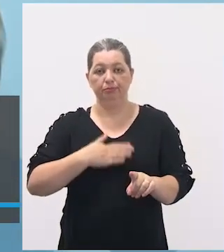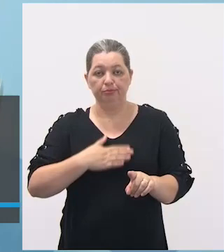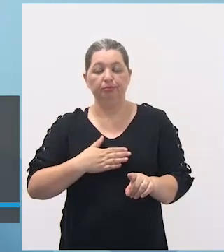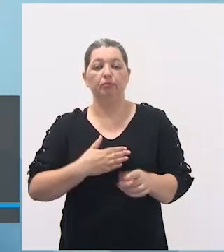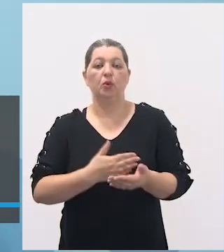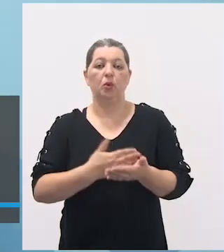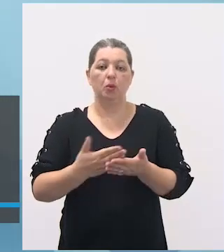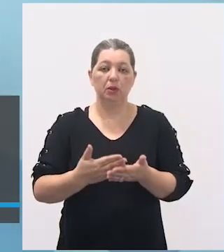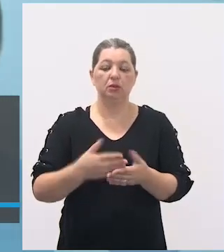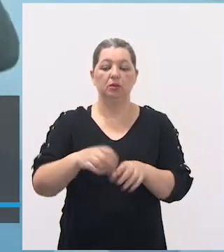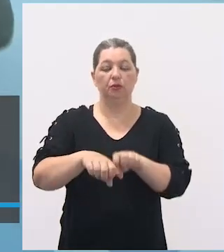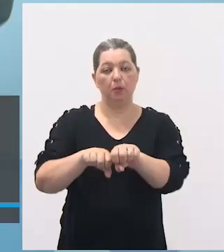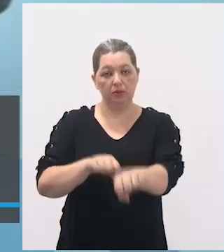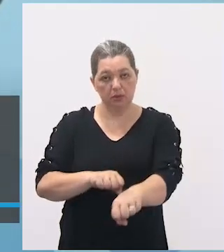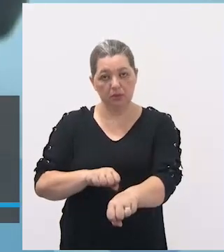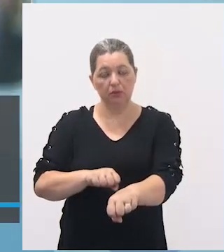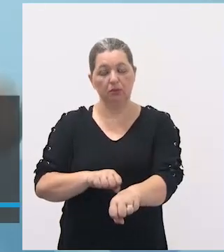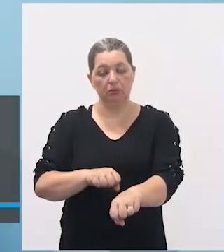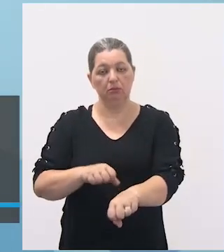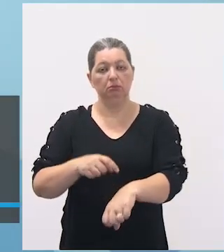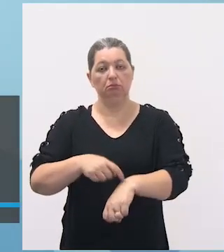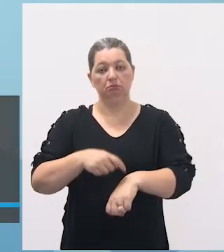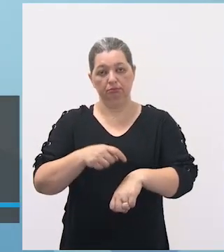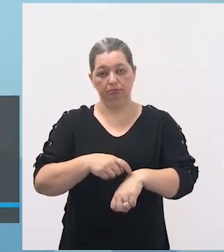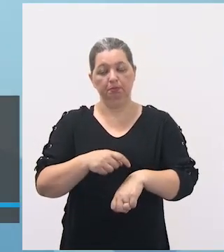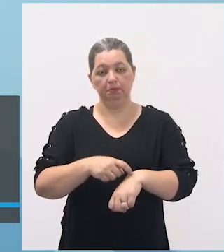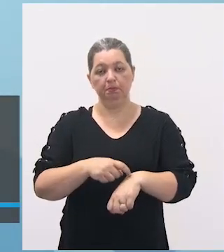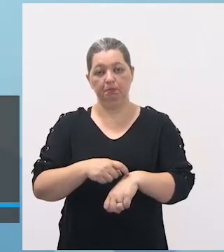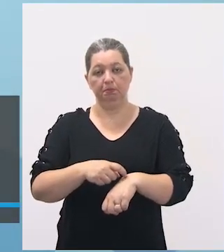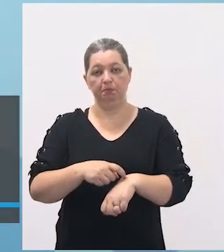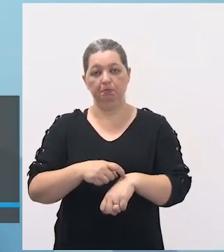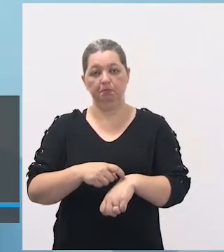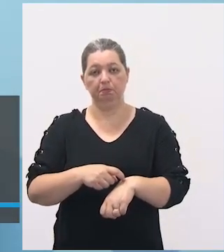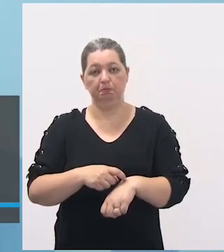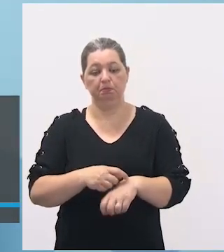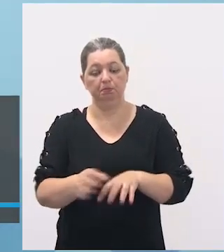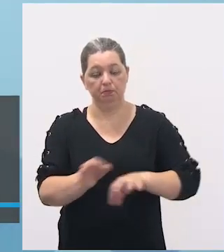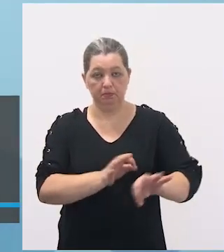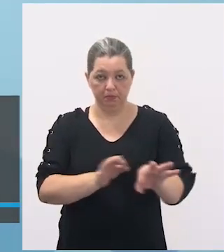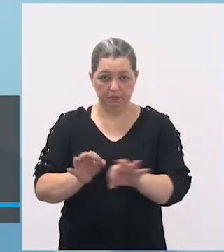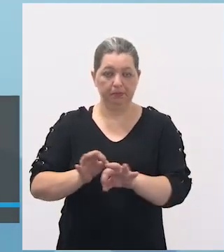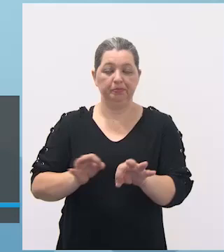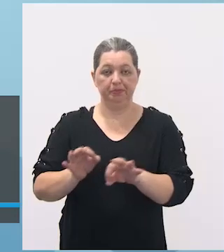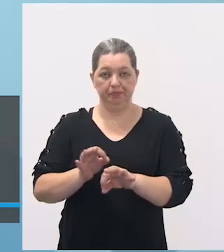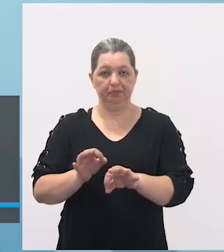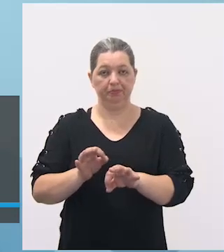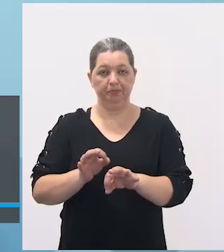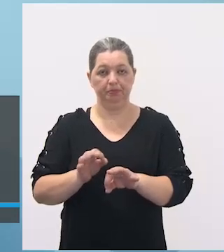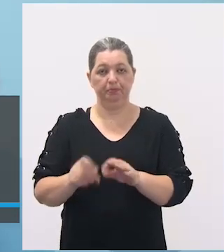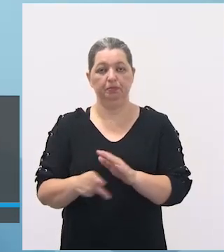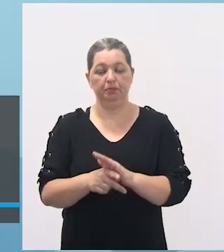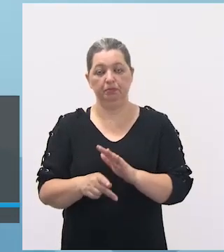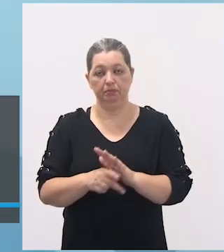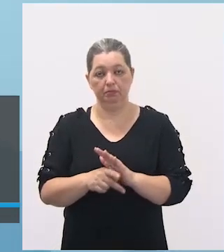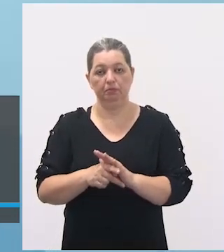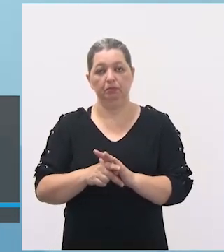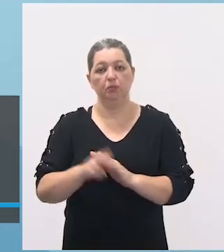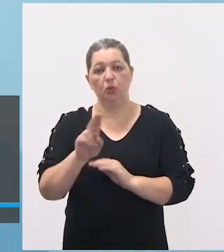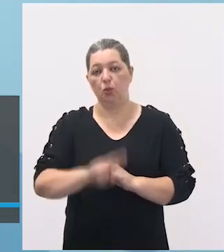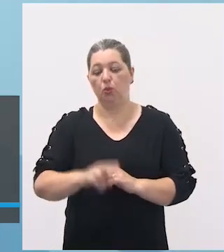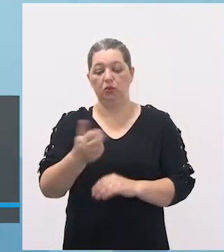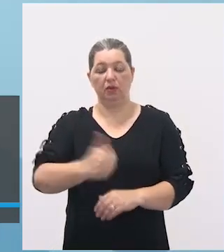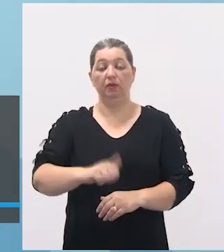mobilização, as formações, para que a gente tenha tempo aí de entender e se apropriar cada vez mais do uso das